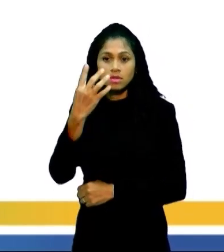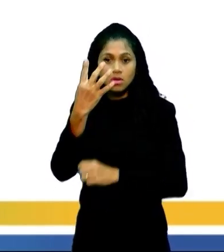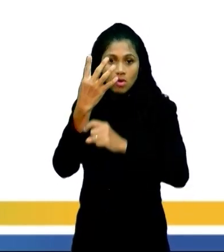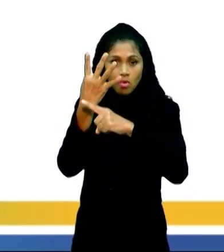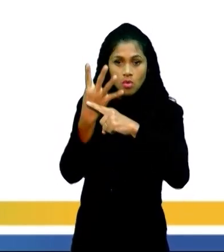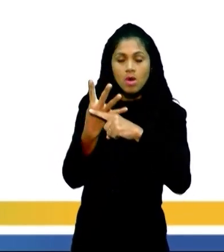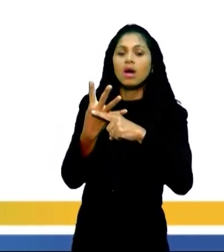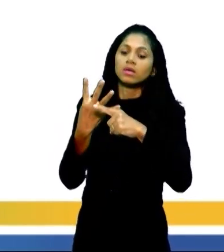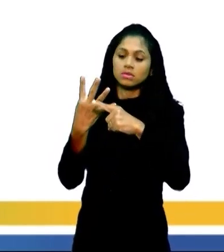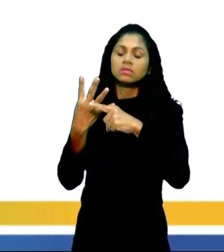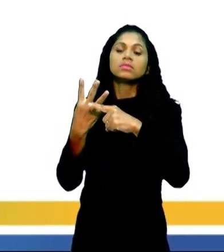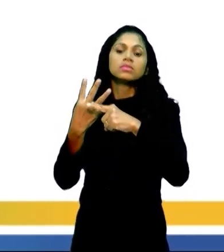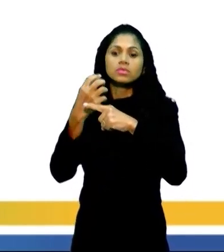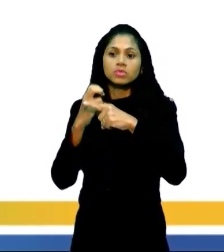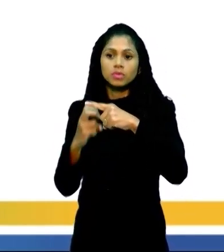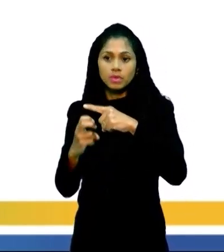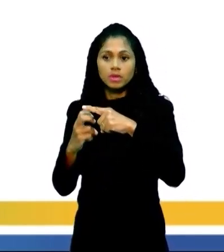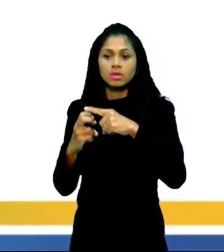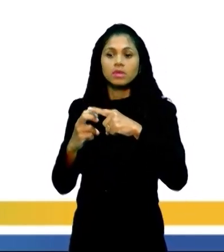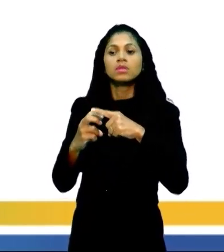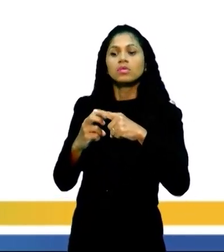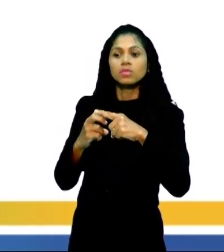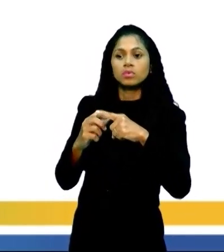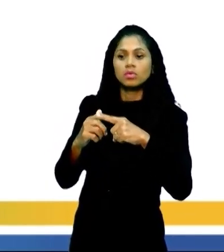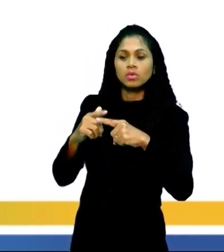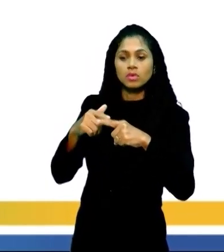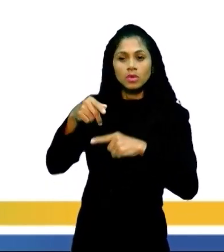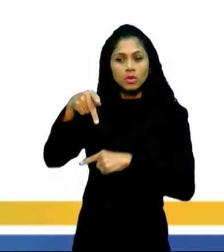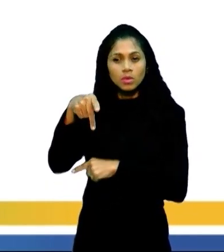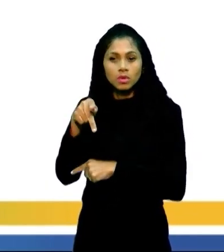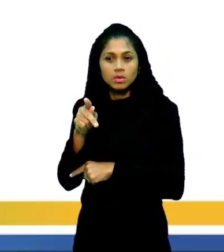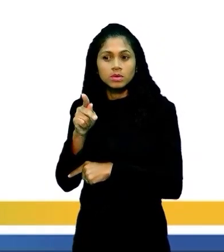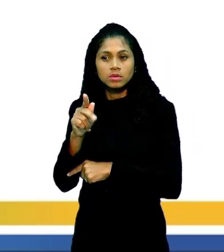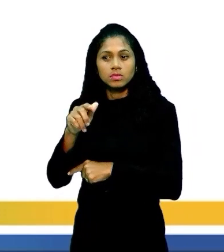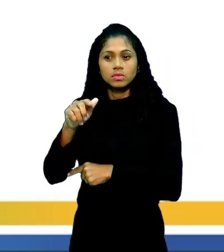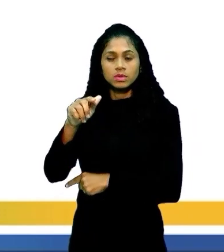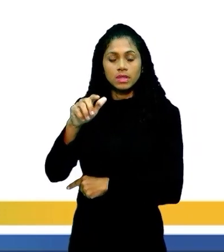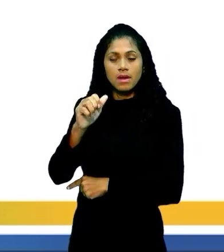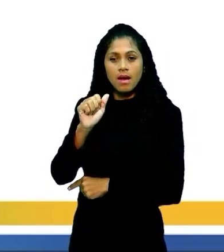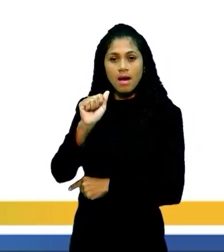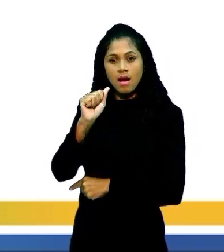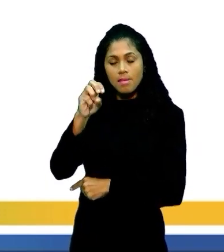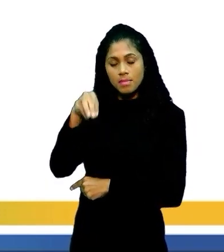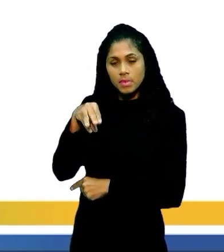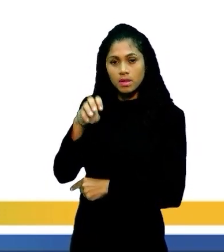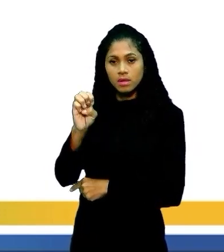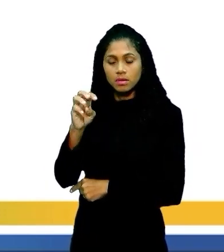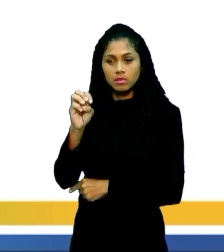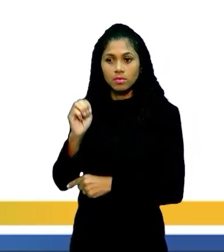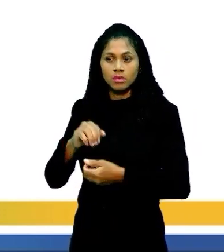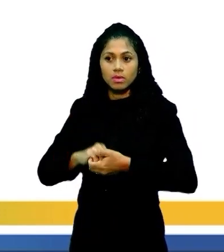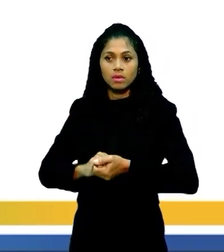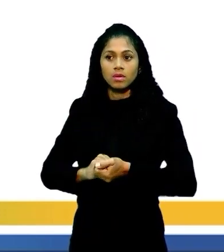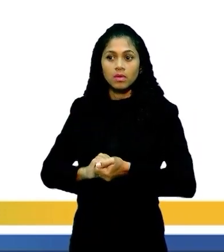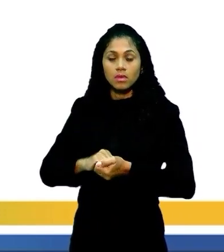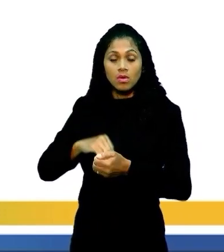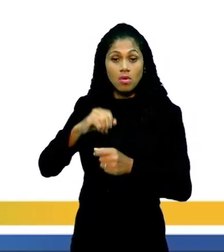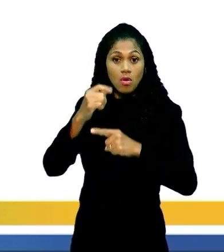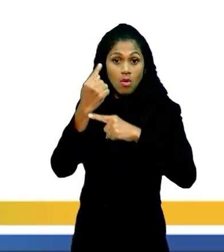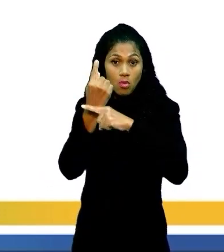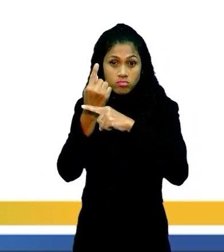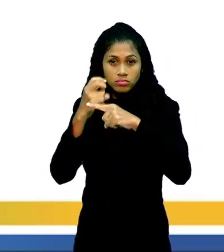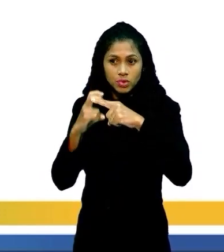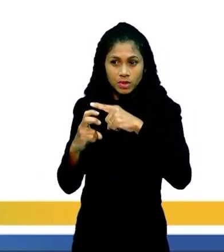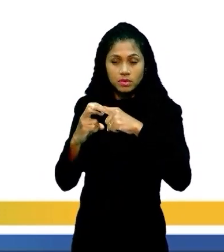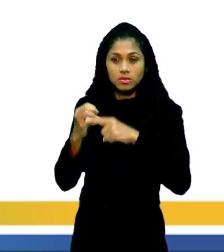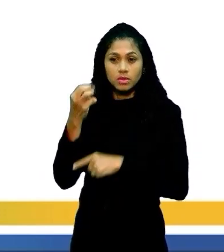4/5 de quilogramas de amendoim e 1/5 de quilogramas de açúcar. O quilograma de